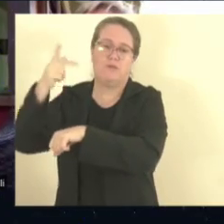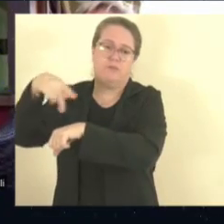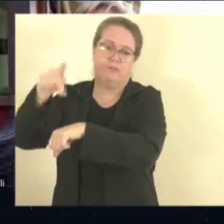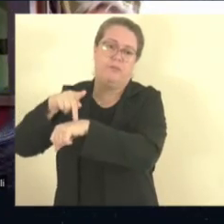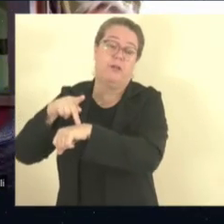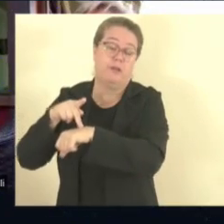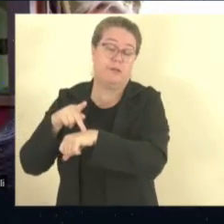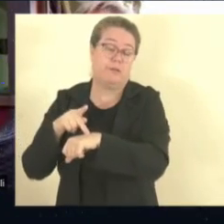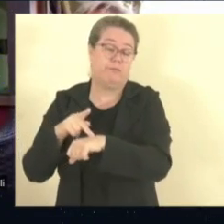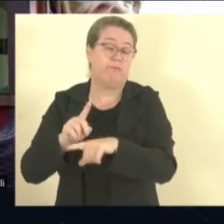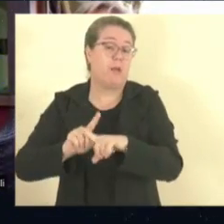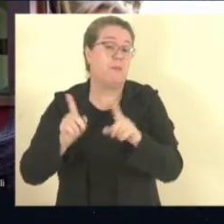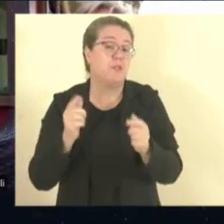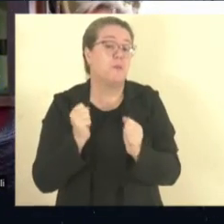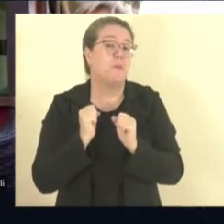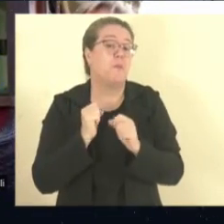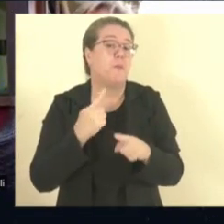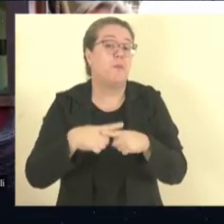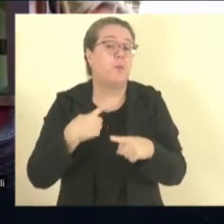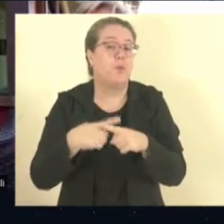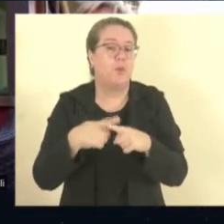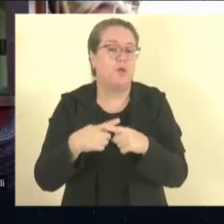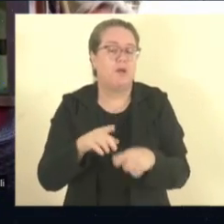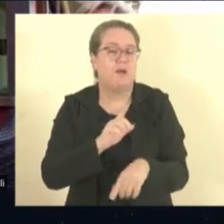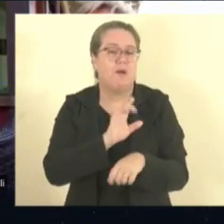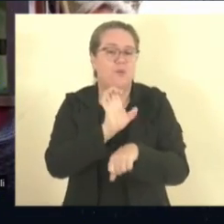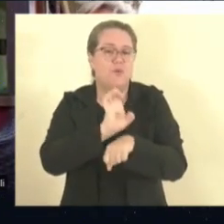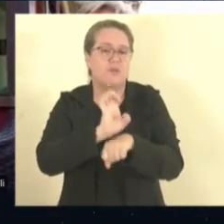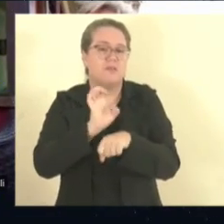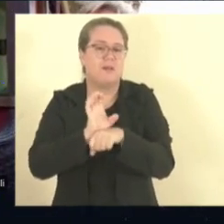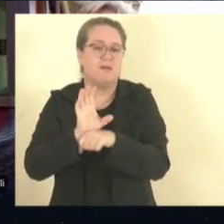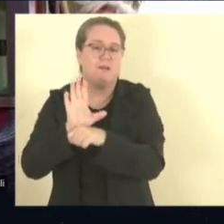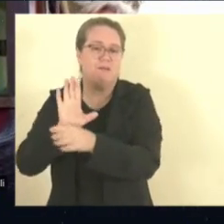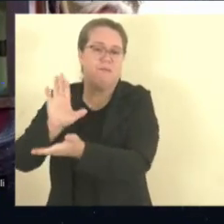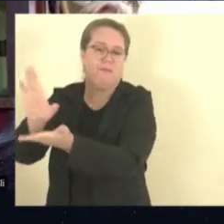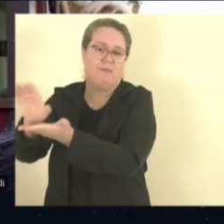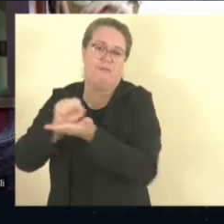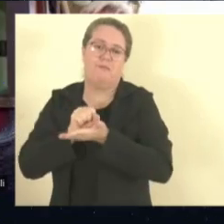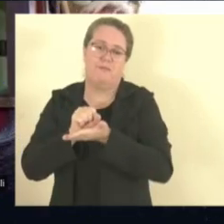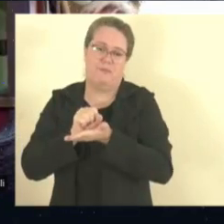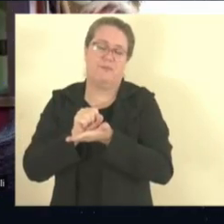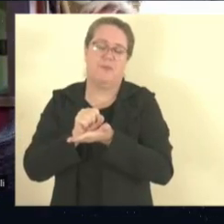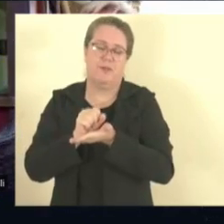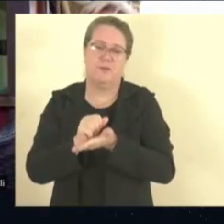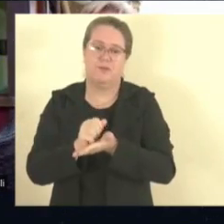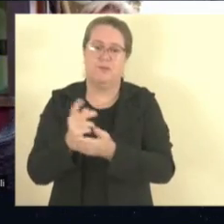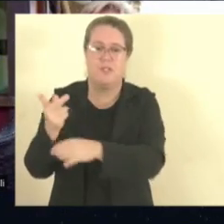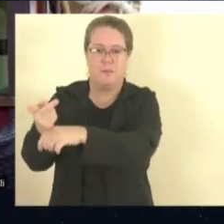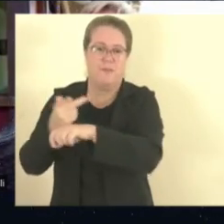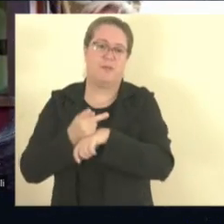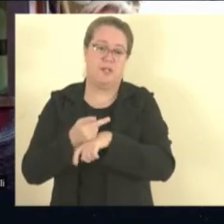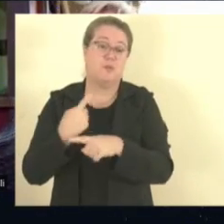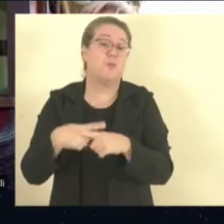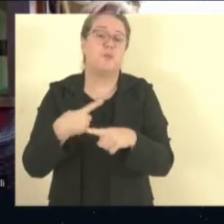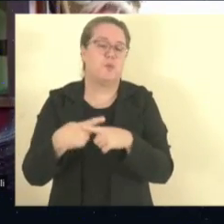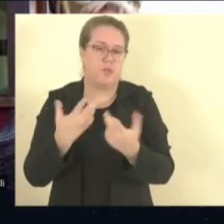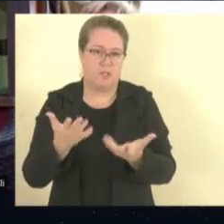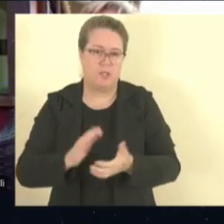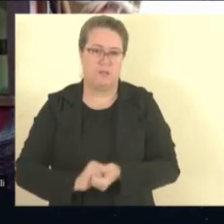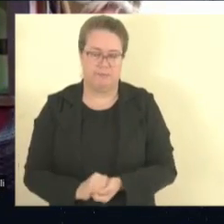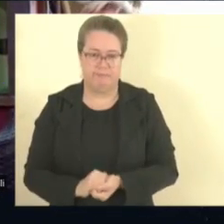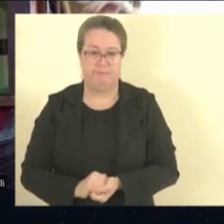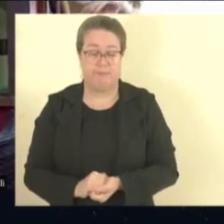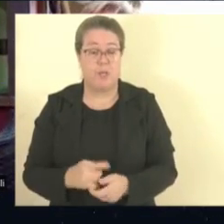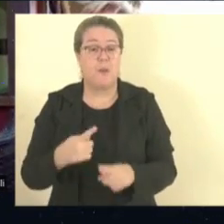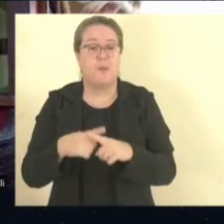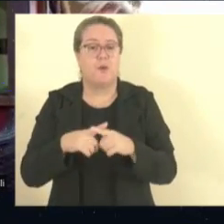pegando esse dinheiro emprestado? É muito simples explicar isso, pela condição que nós estamos conseguindo esse empréstimo. O valor que nós vamos